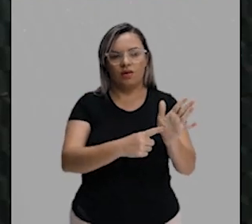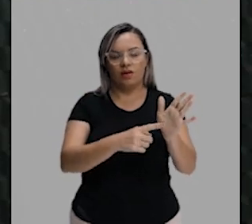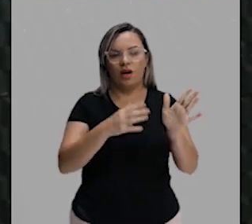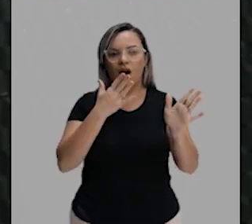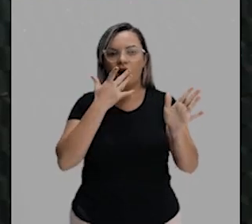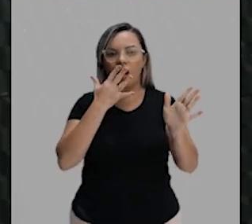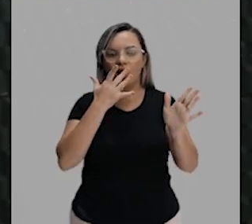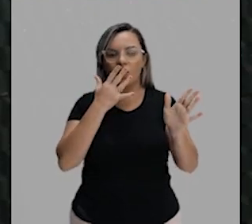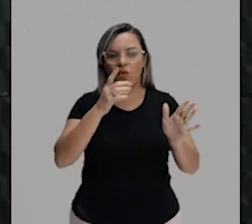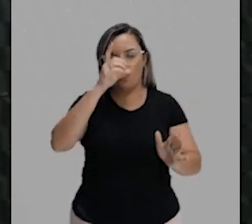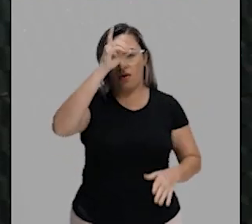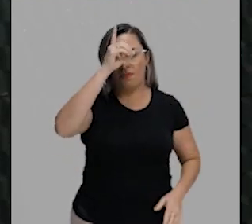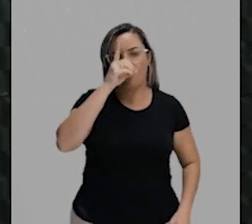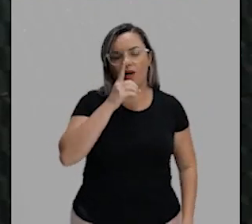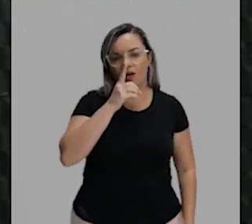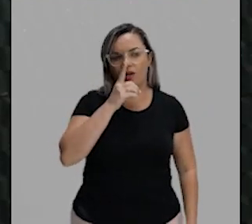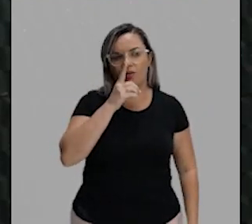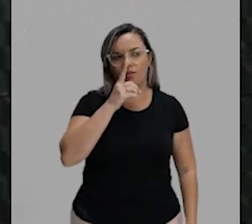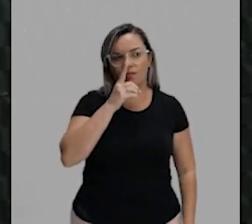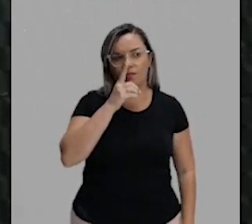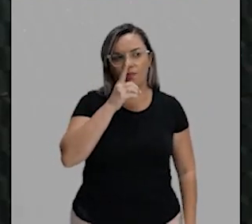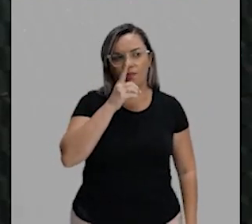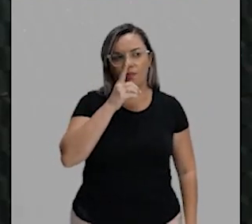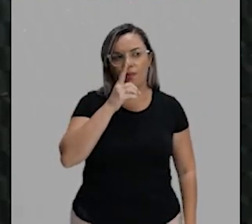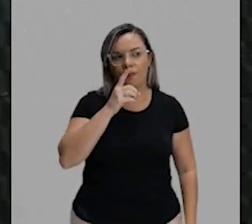amarela. As ervilhas